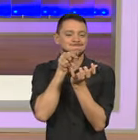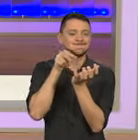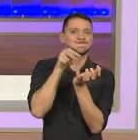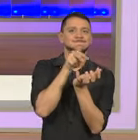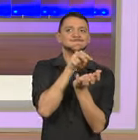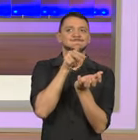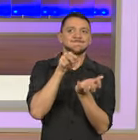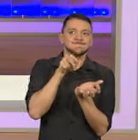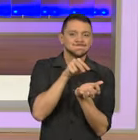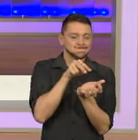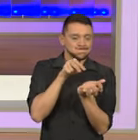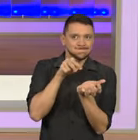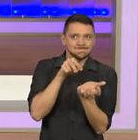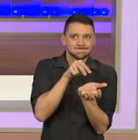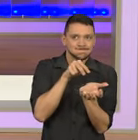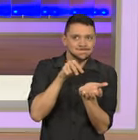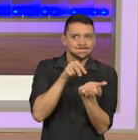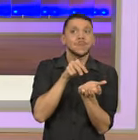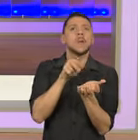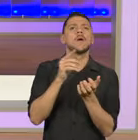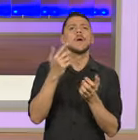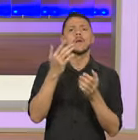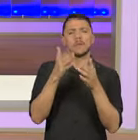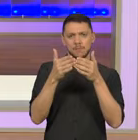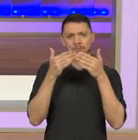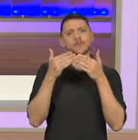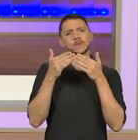uma aproximada aqui, oráculo, por favor.